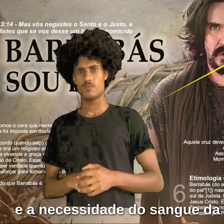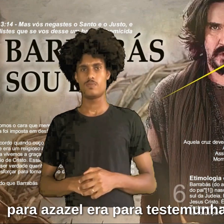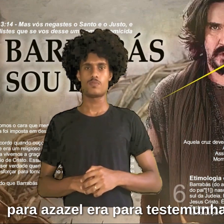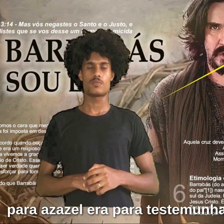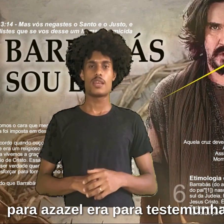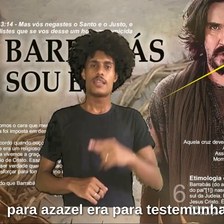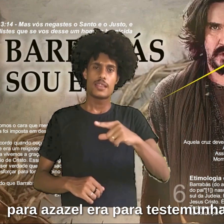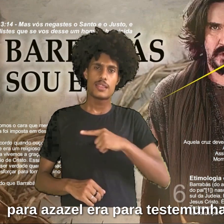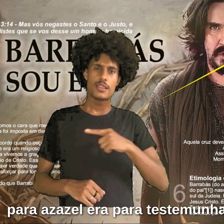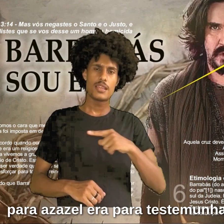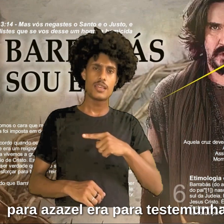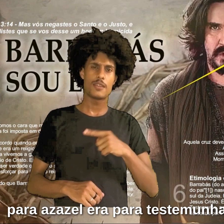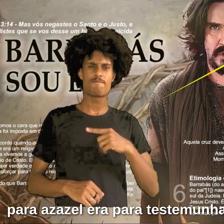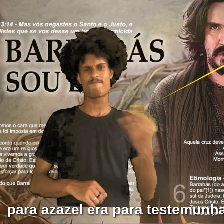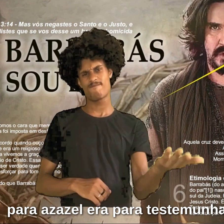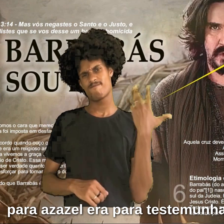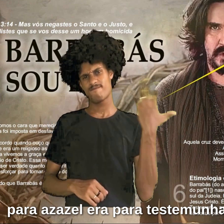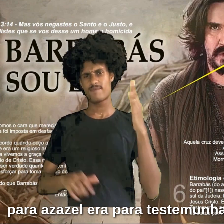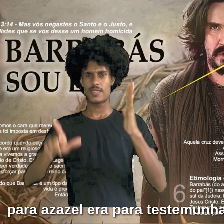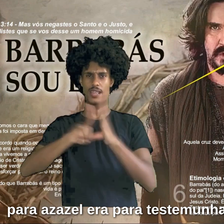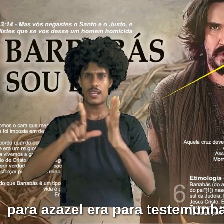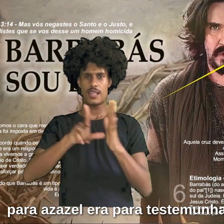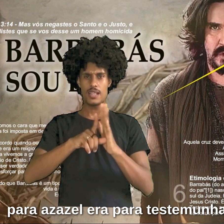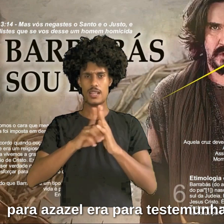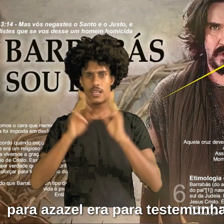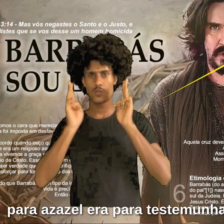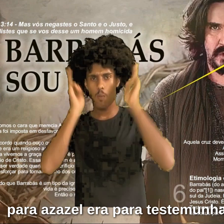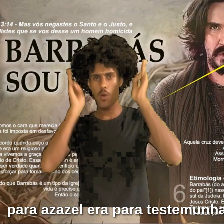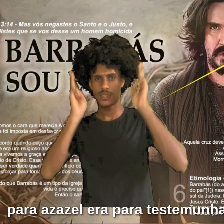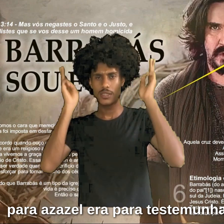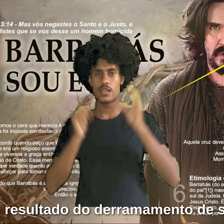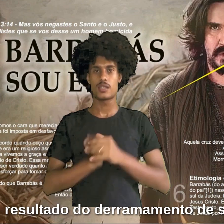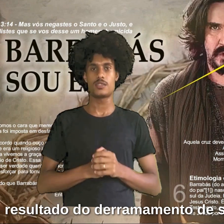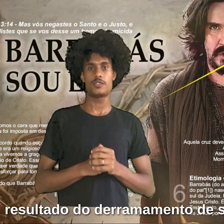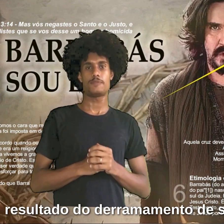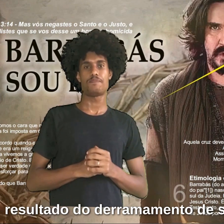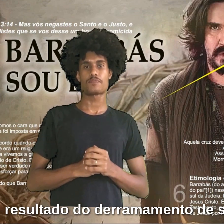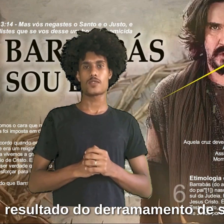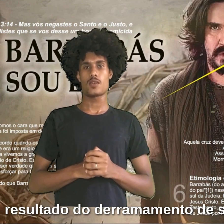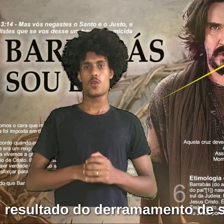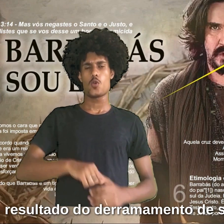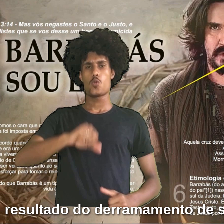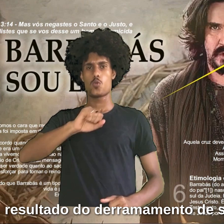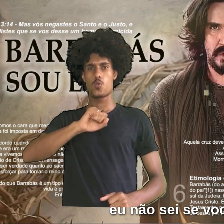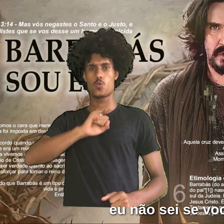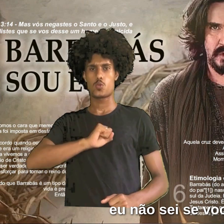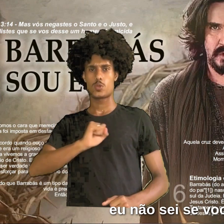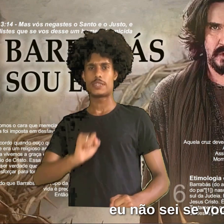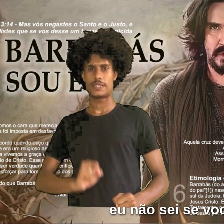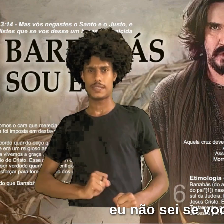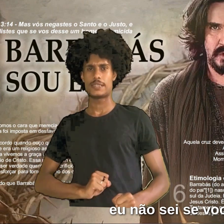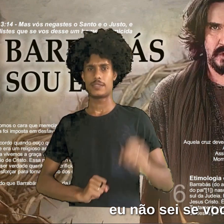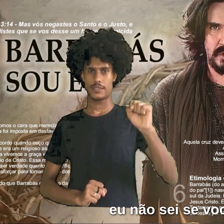bode para Azazel era para testemunhar a eficácia do sacrifício e o resultado do derramamento de sangue tirando o pecado. Eu não sei se você